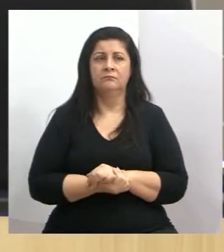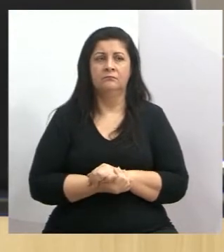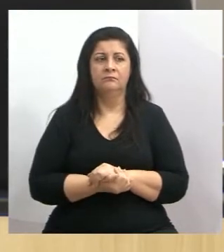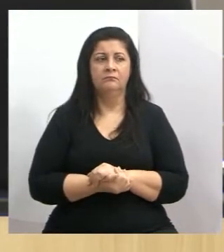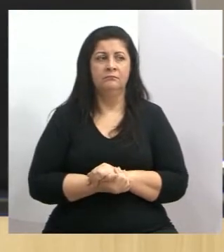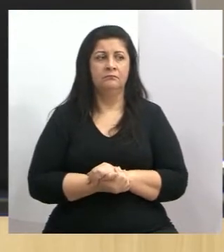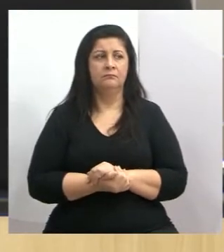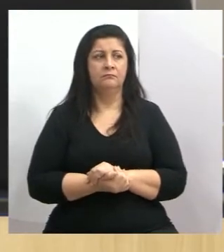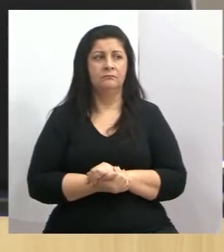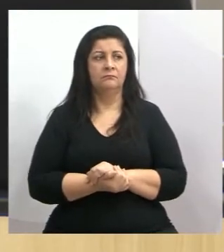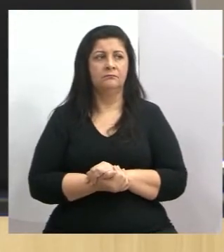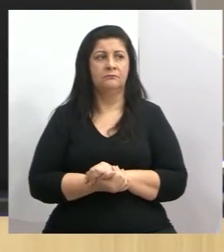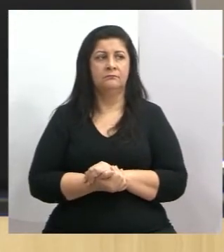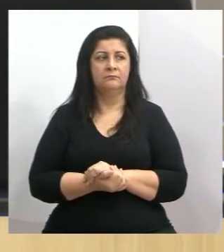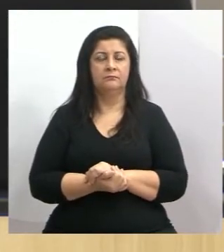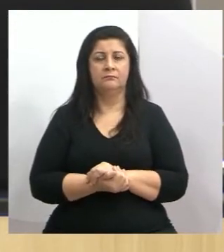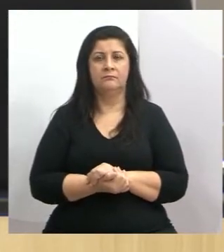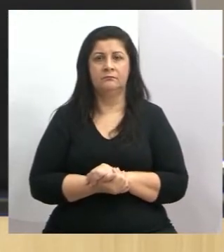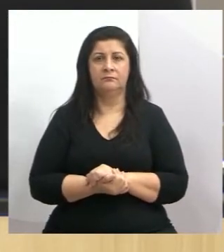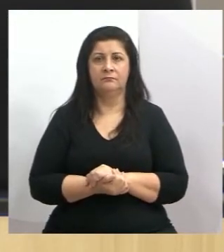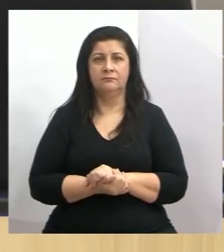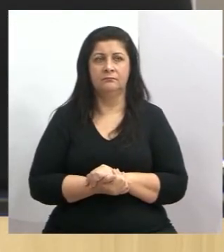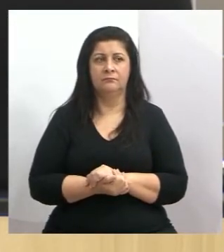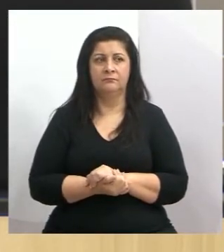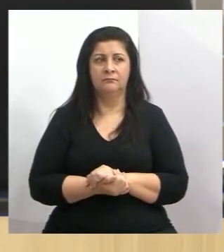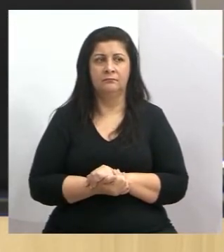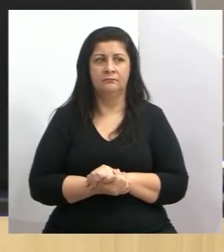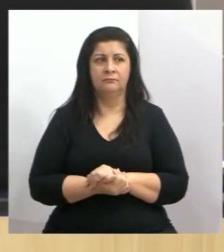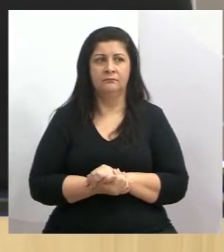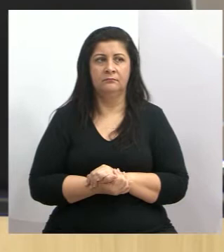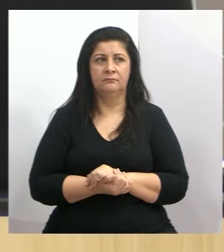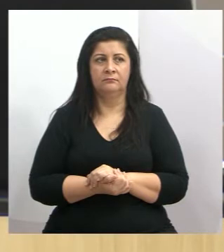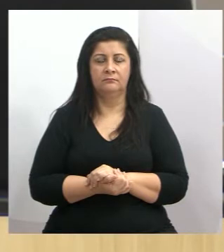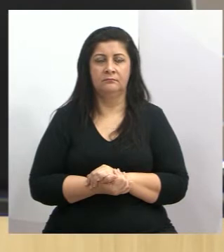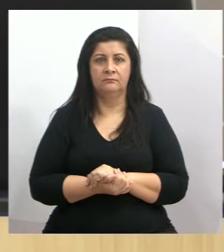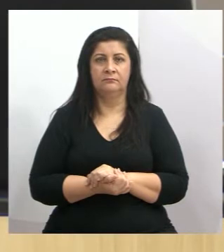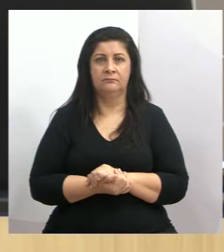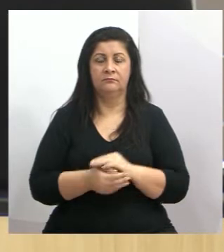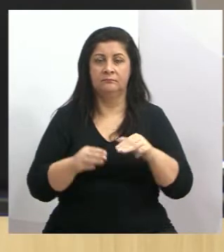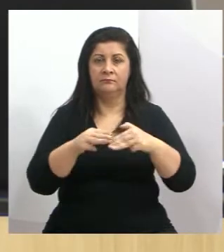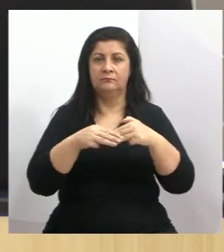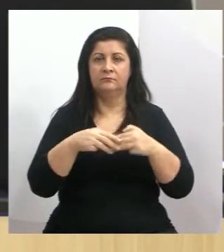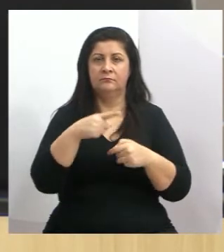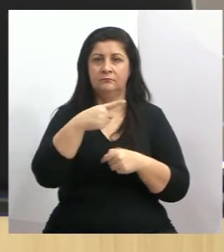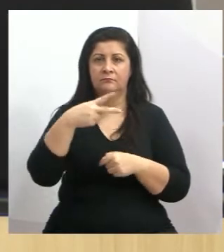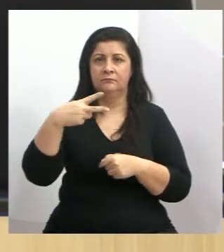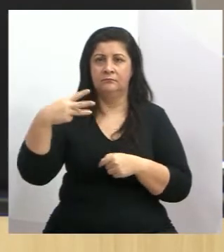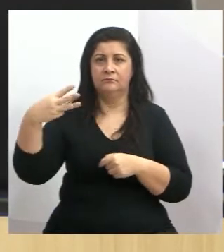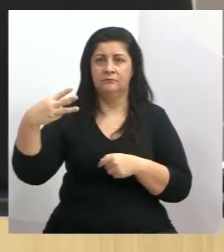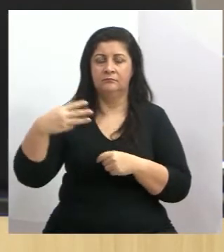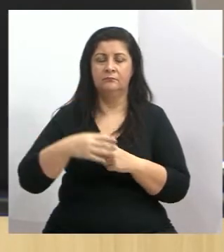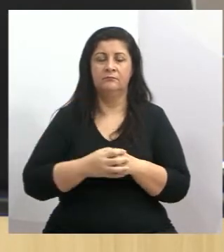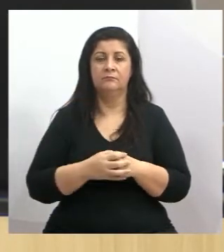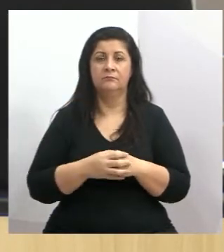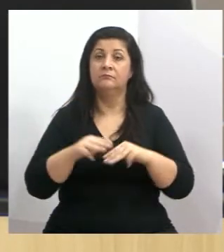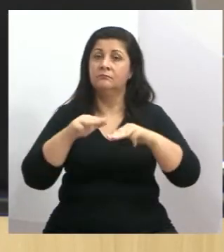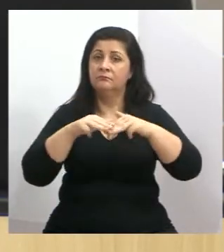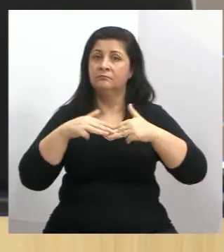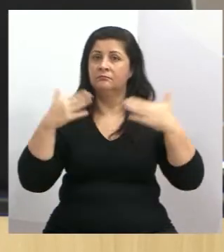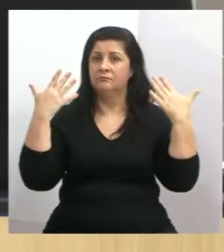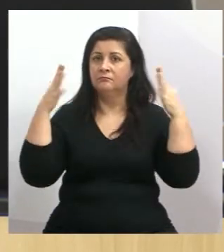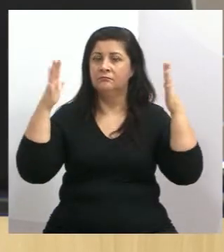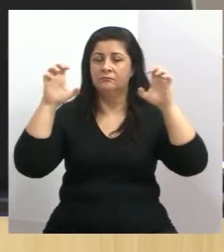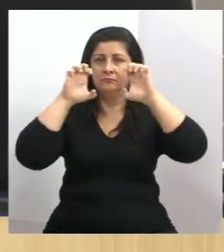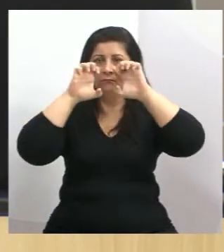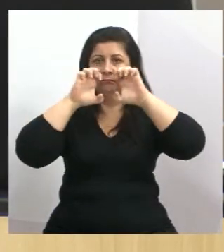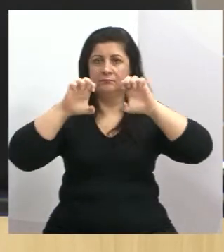E aí a emoção 123 mostrando como la toya o